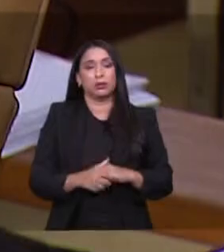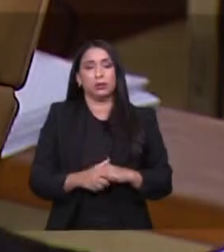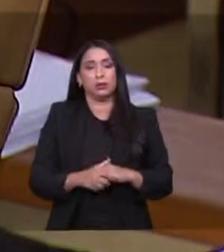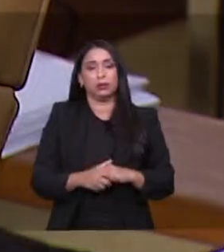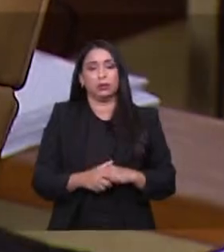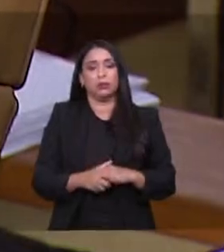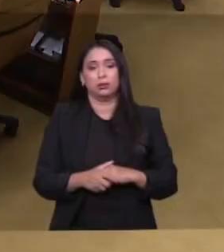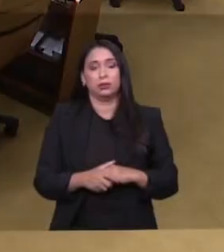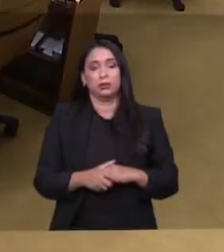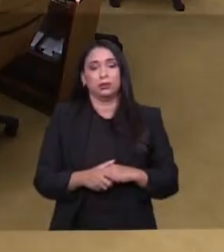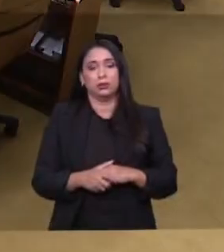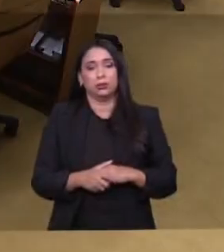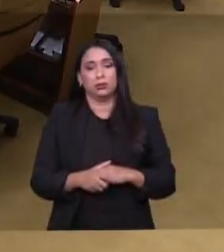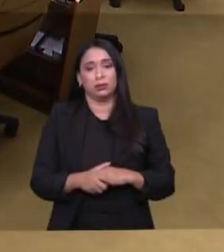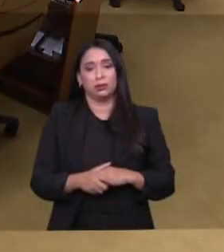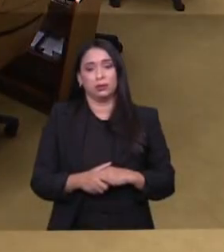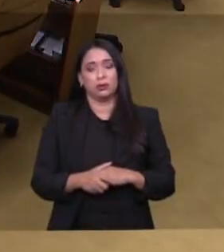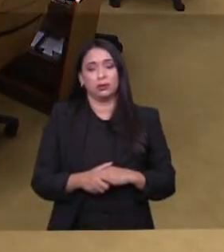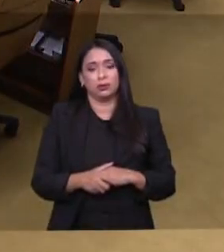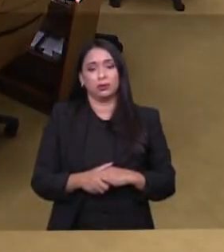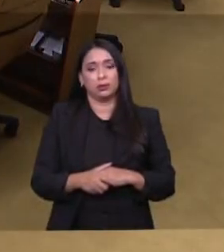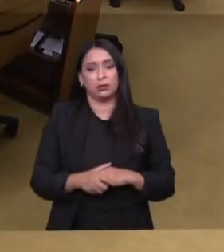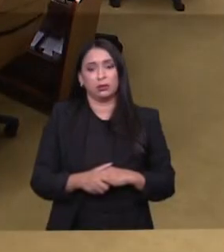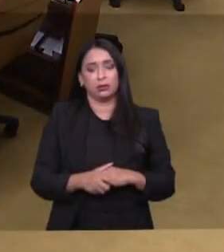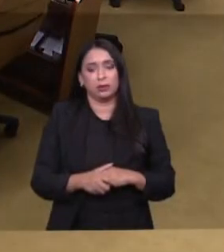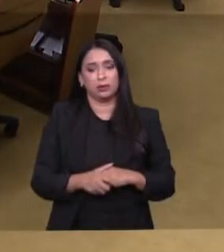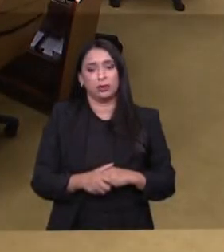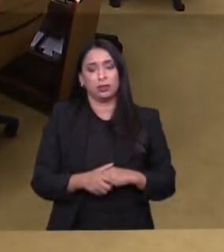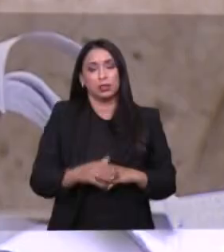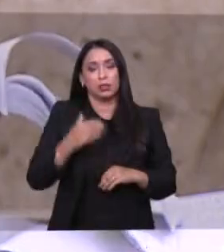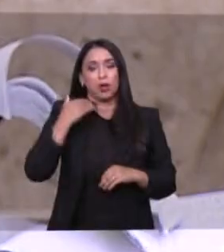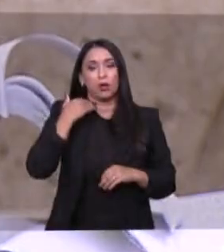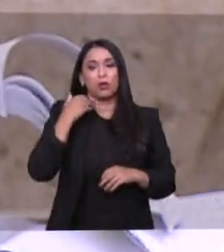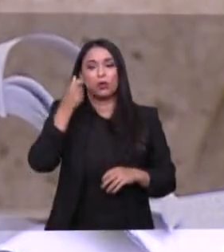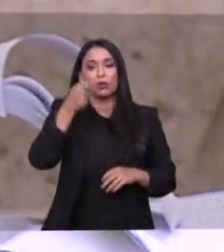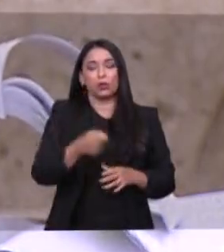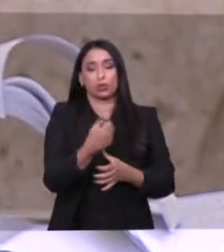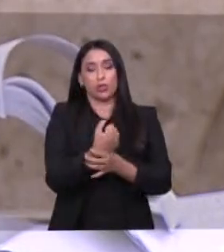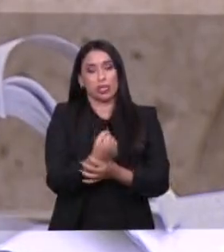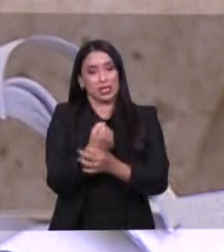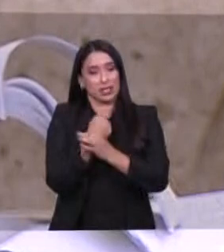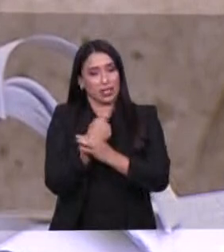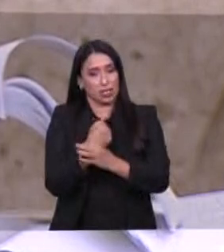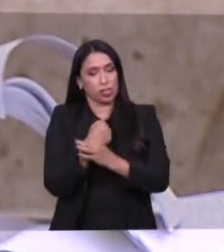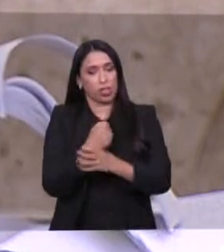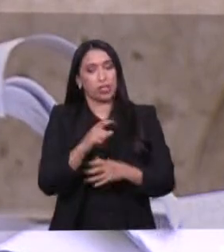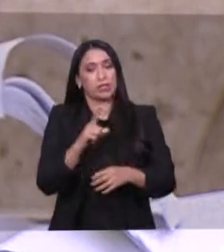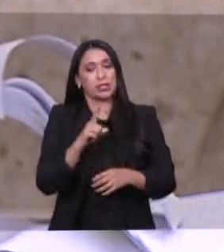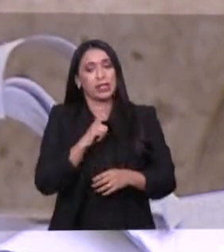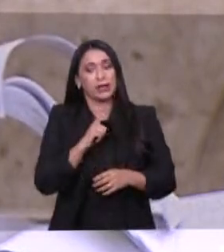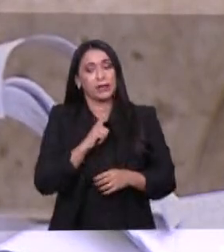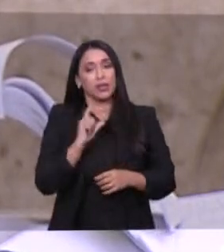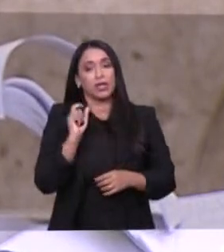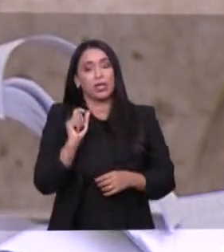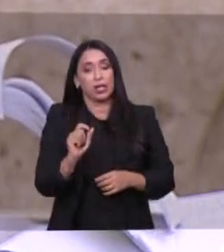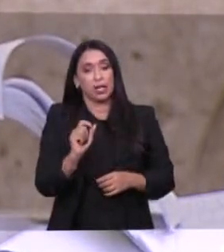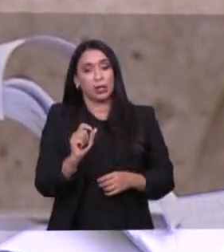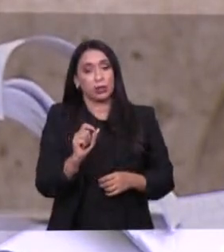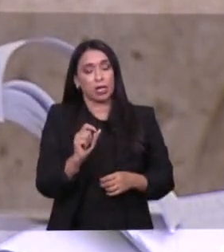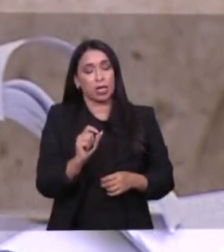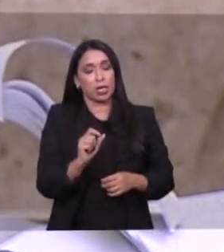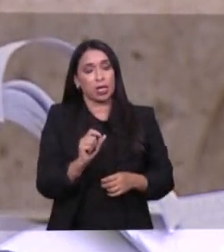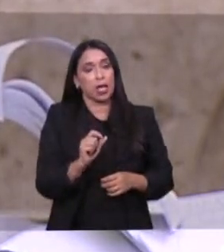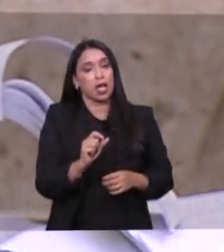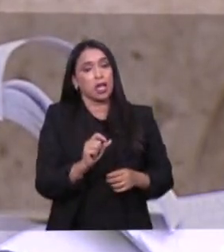diz o dispositivo? Vamos pensar. O juiz das garantias deverá assegurar o cumprimento